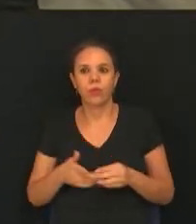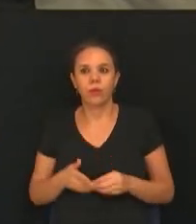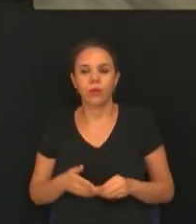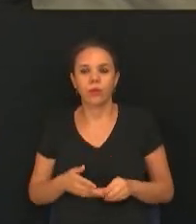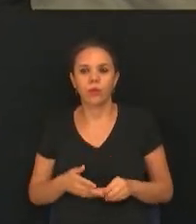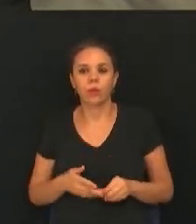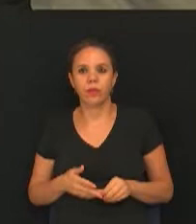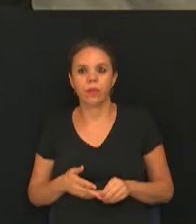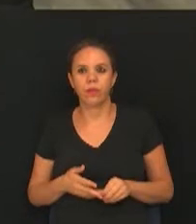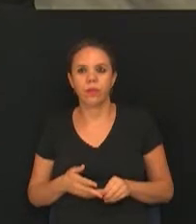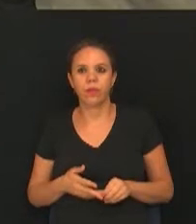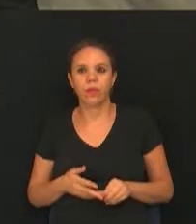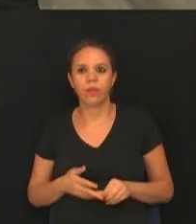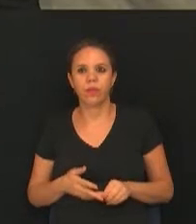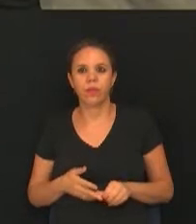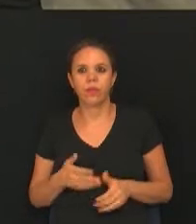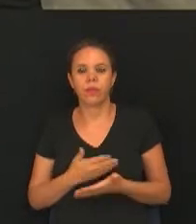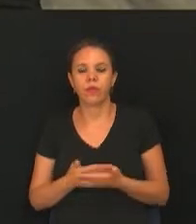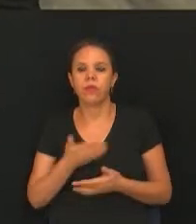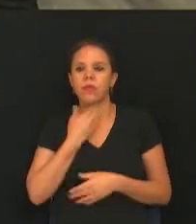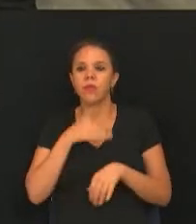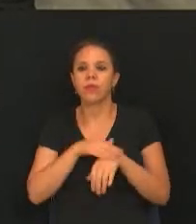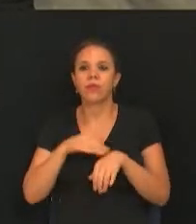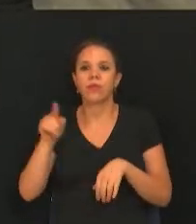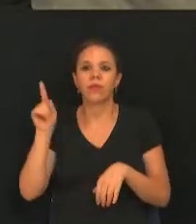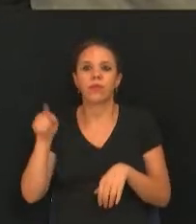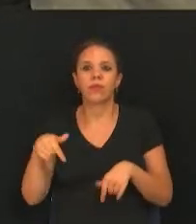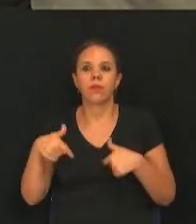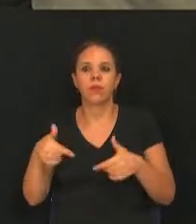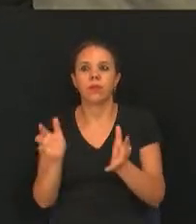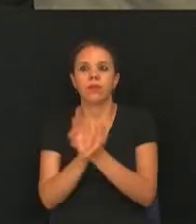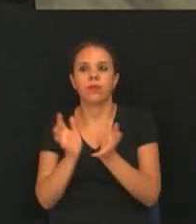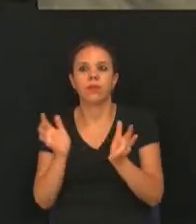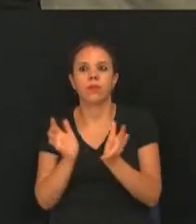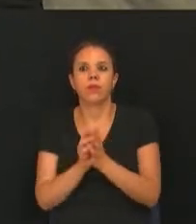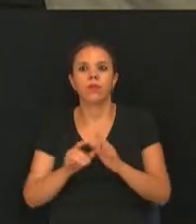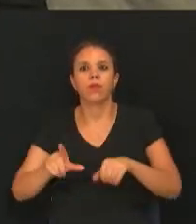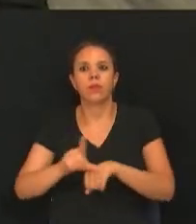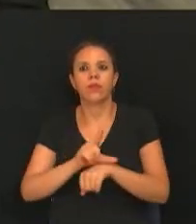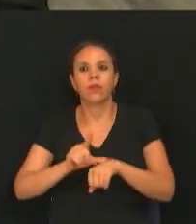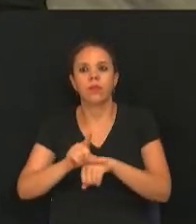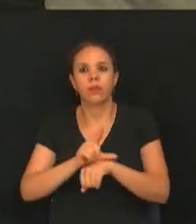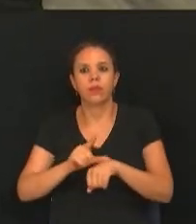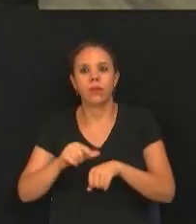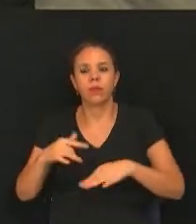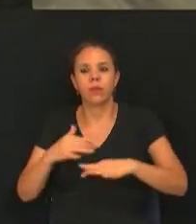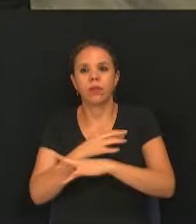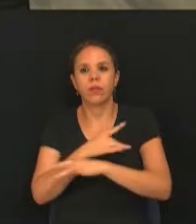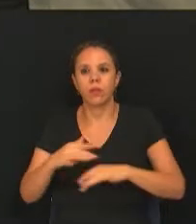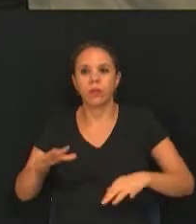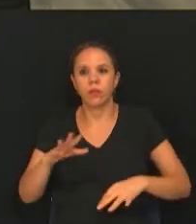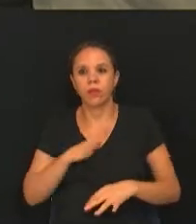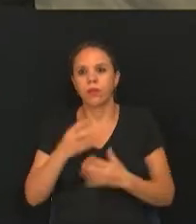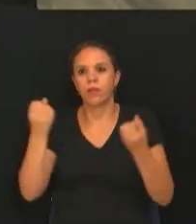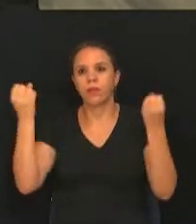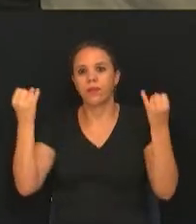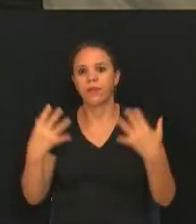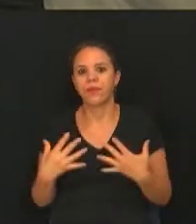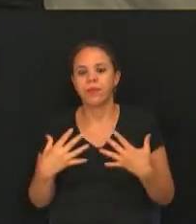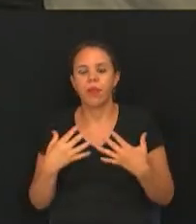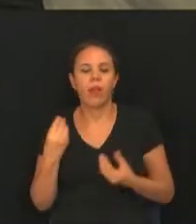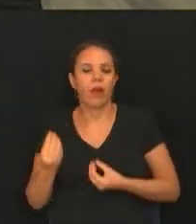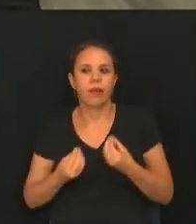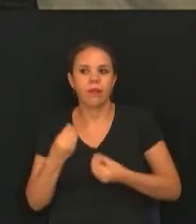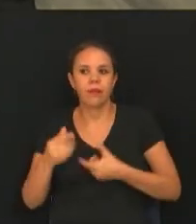para começar, eu queria conversar com o senhor sobre a Frente Parlamentar da Legislação Urbanística. Queria que o senhor explicasse um pouquinho como tem